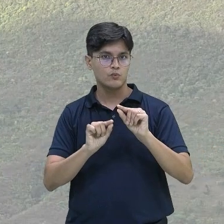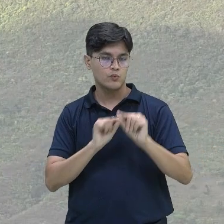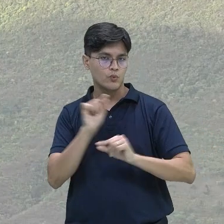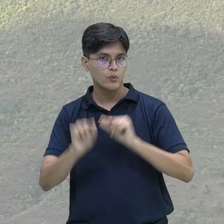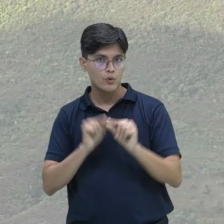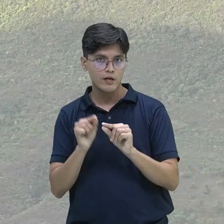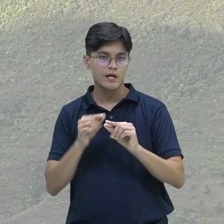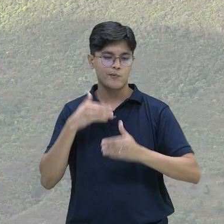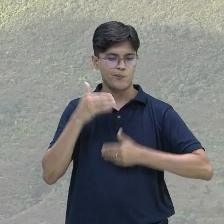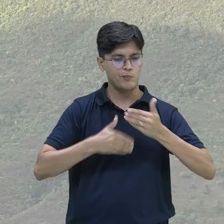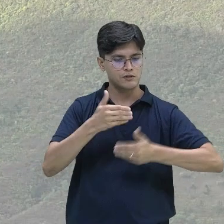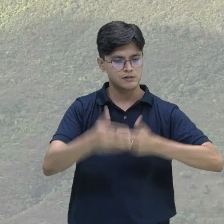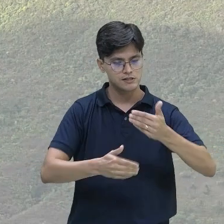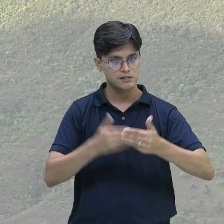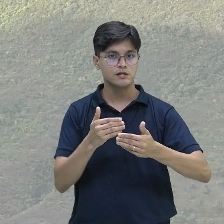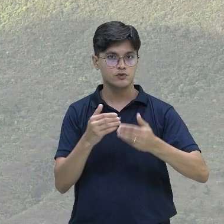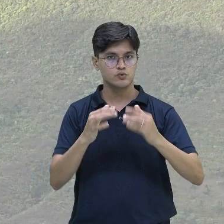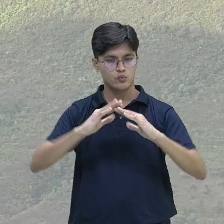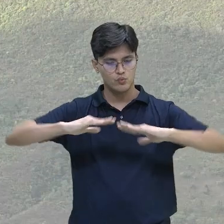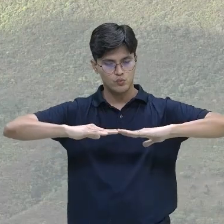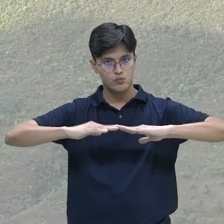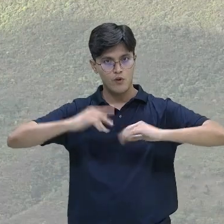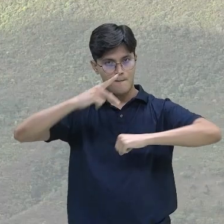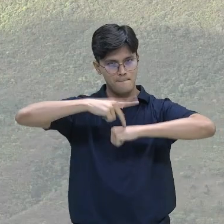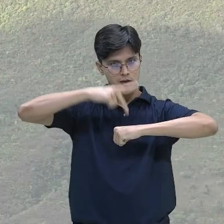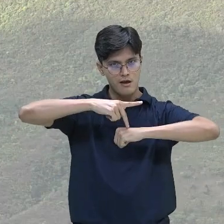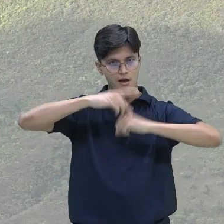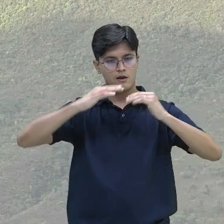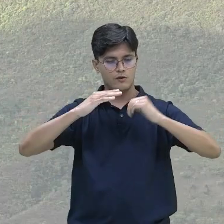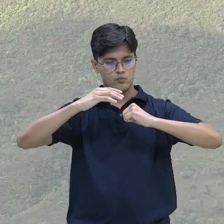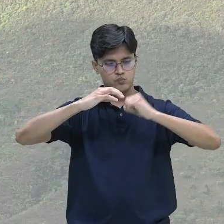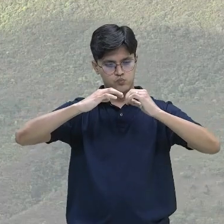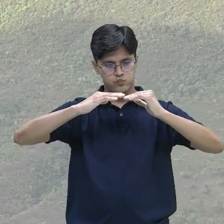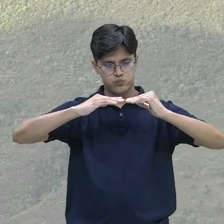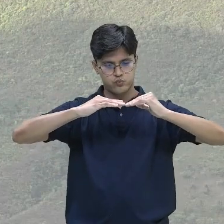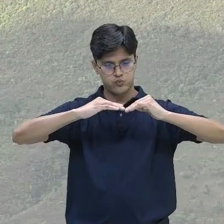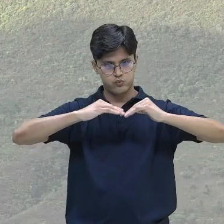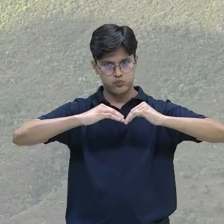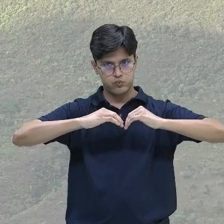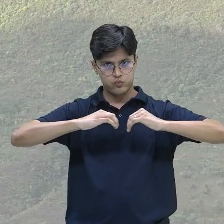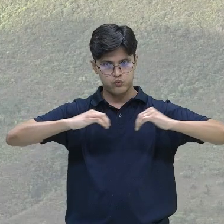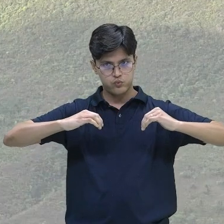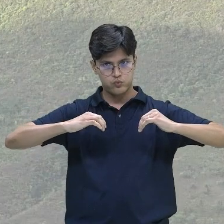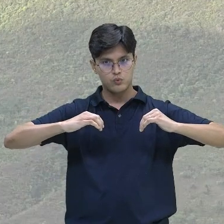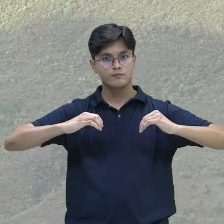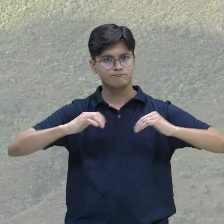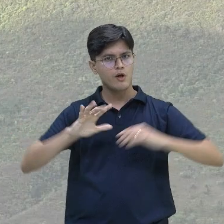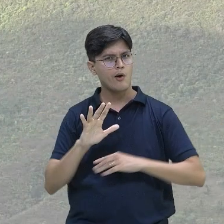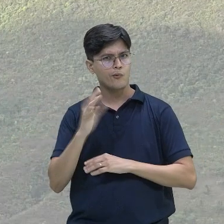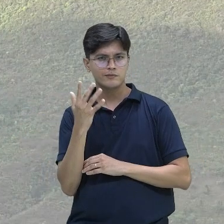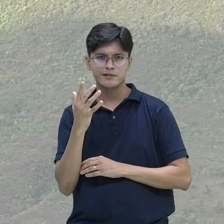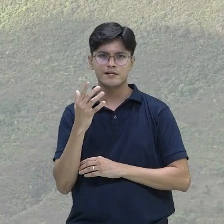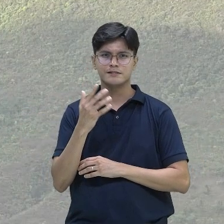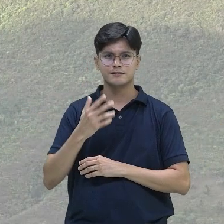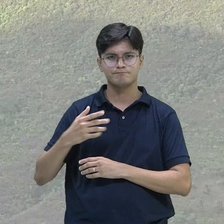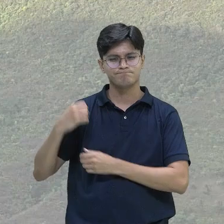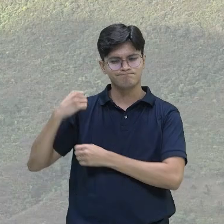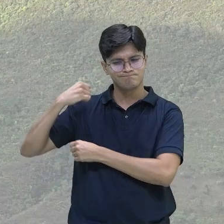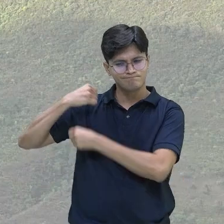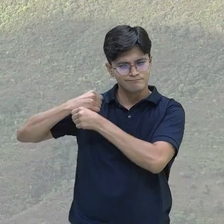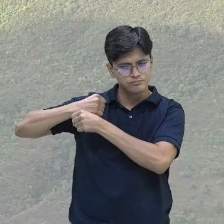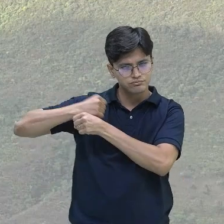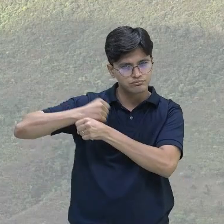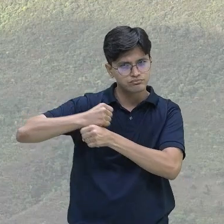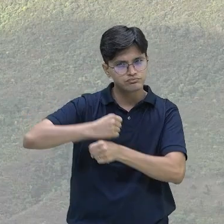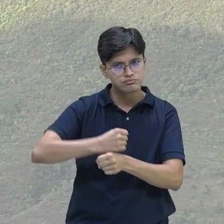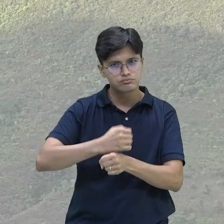de desgaste dessa rocha. Lembrando, gente, que isso acontece aí por muitos anos, tá? A gente não vai observar